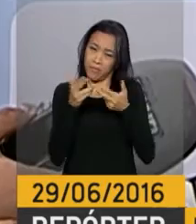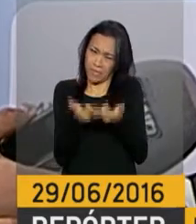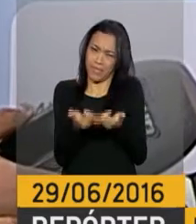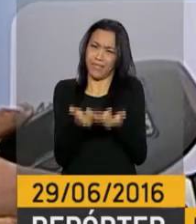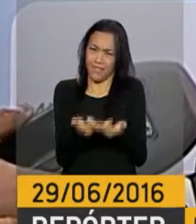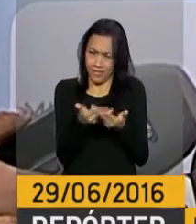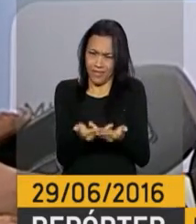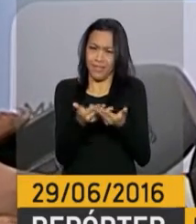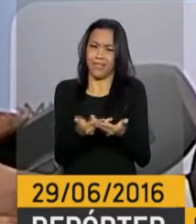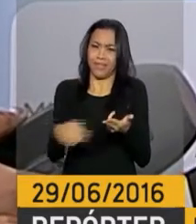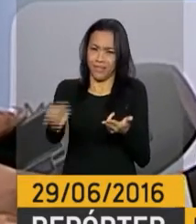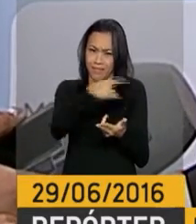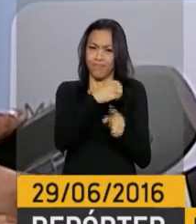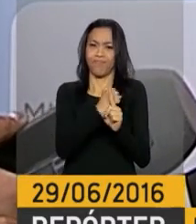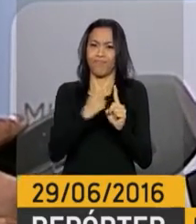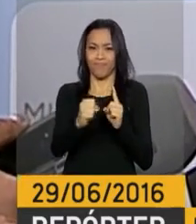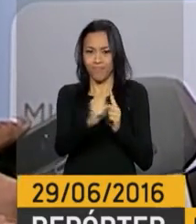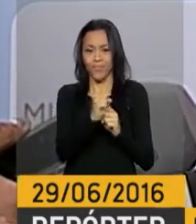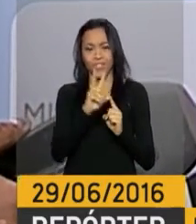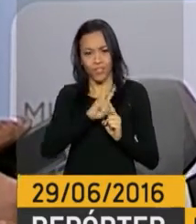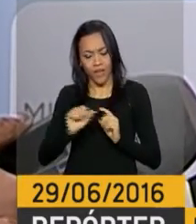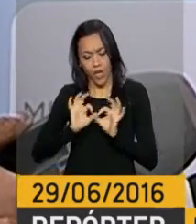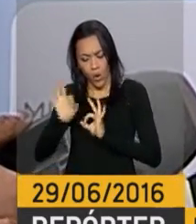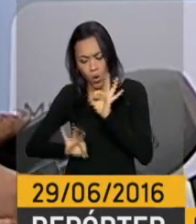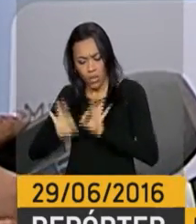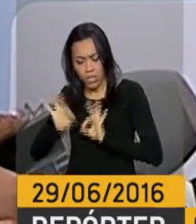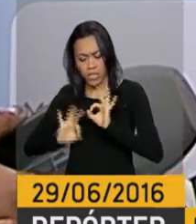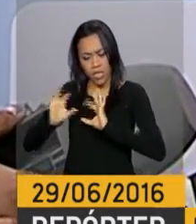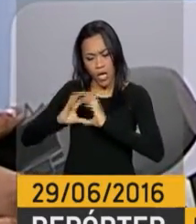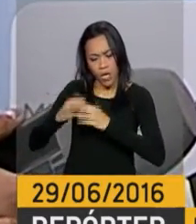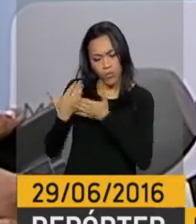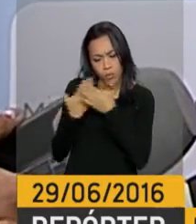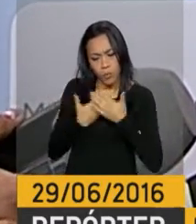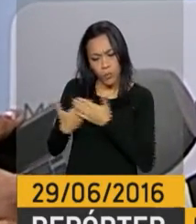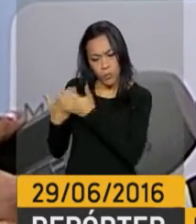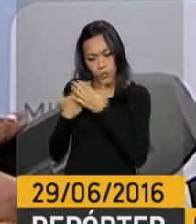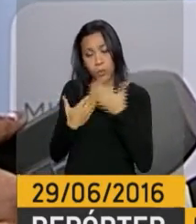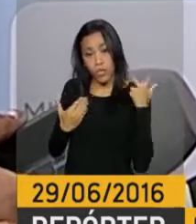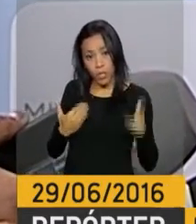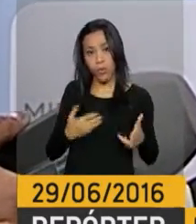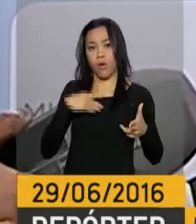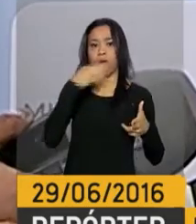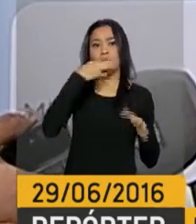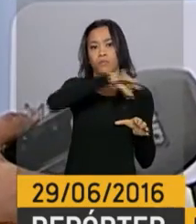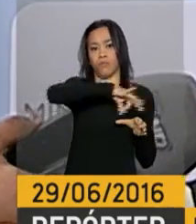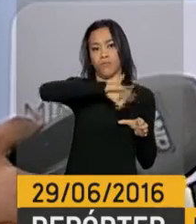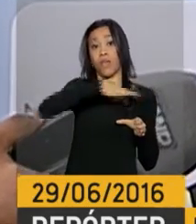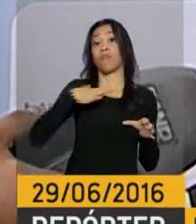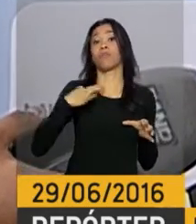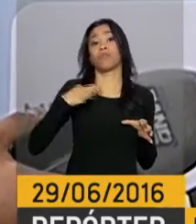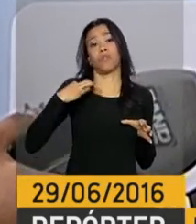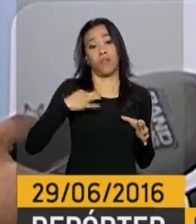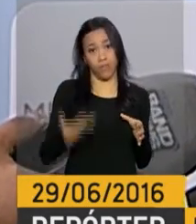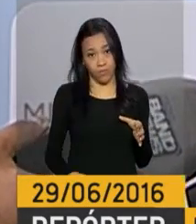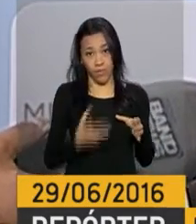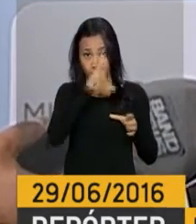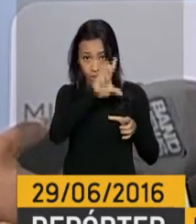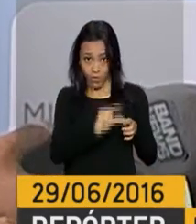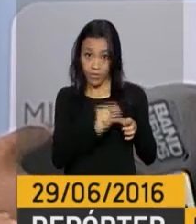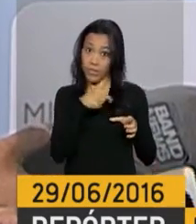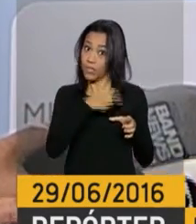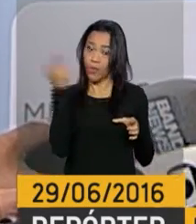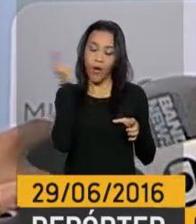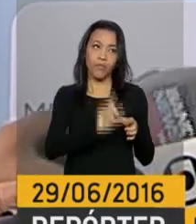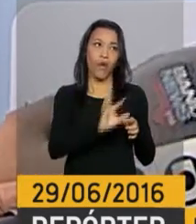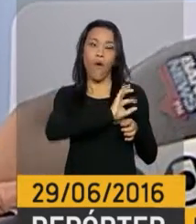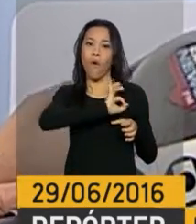à população, porque nós queremos fazer ações consistentes como essa que fizemos, que é voluntária, mas que produziu